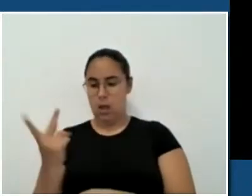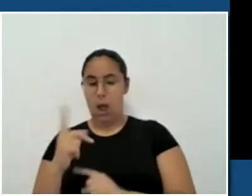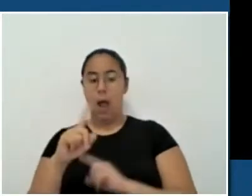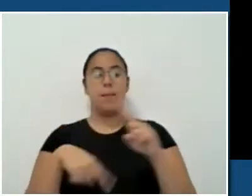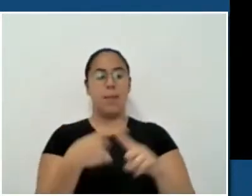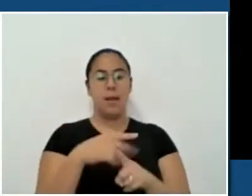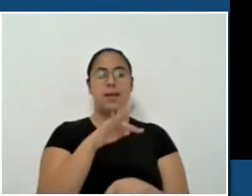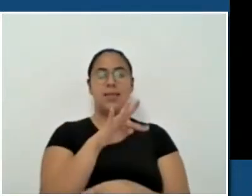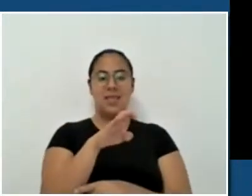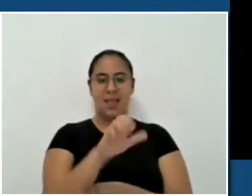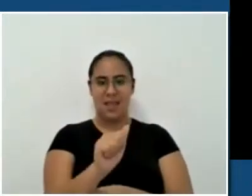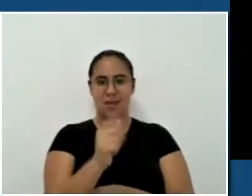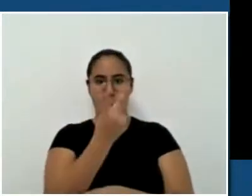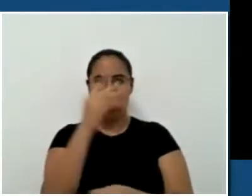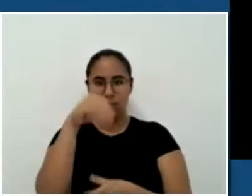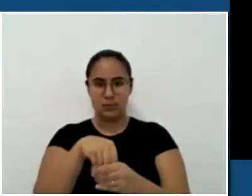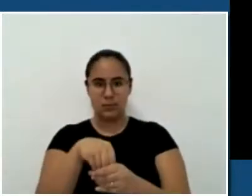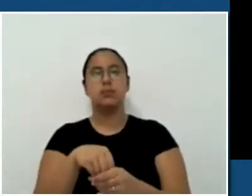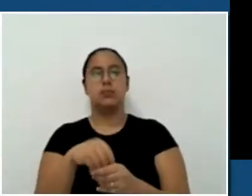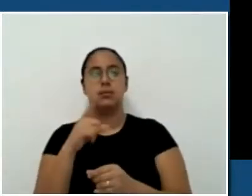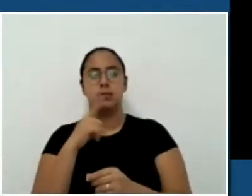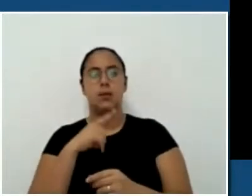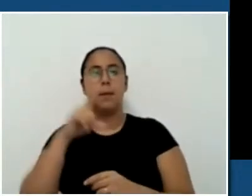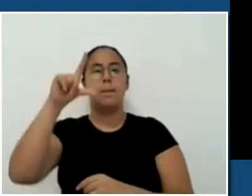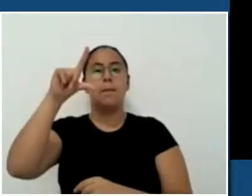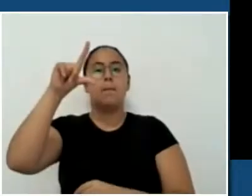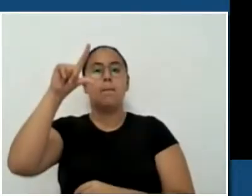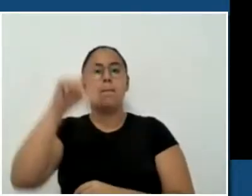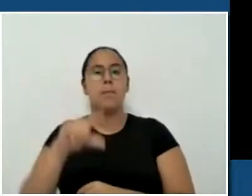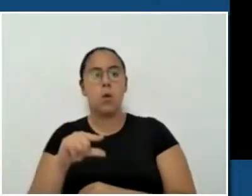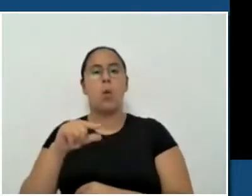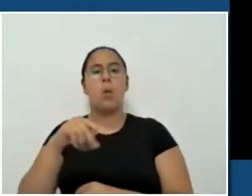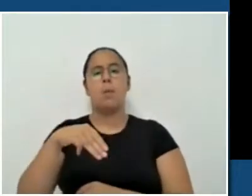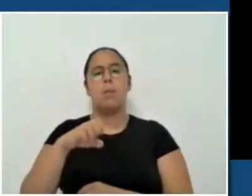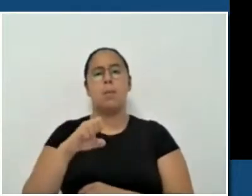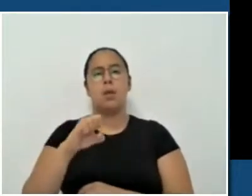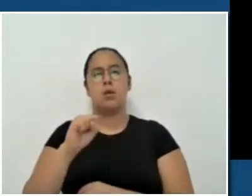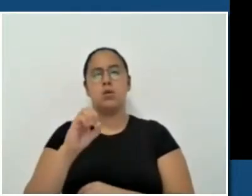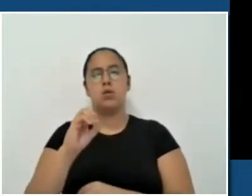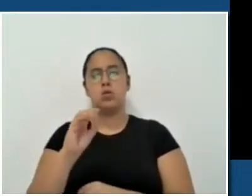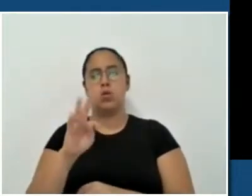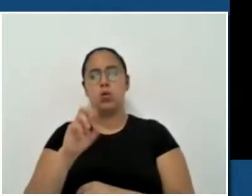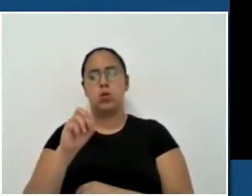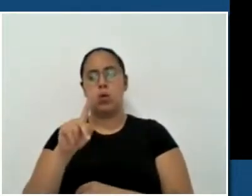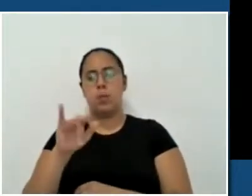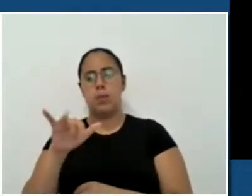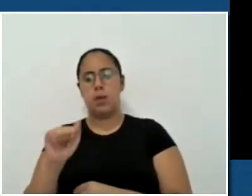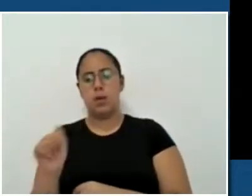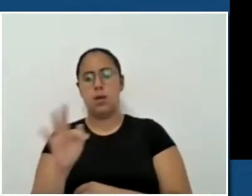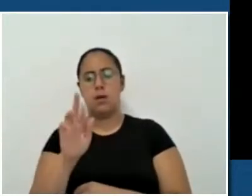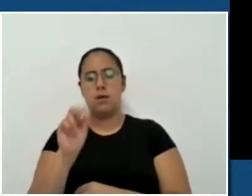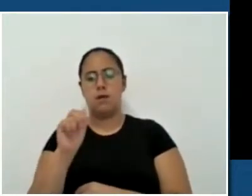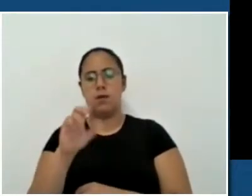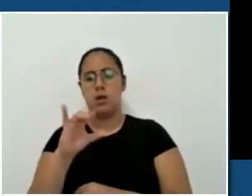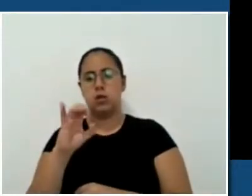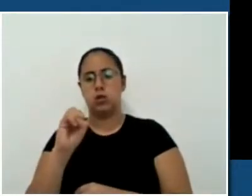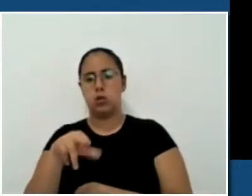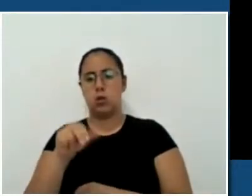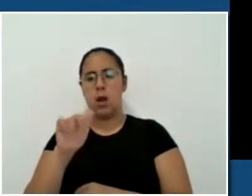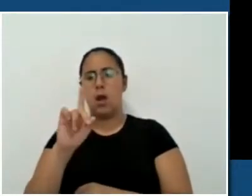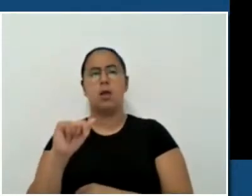chama anisotropia fracionada do caloso. Anisotropia fracionada, esse tipo de exame que você vê a espessura das